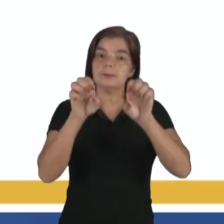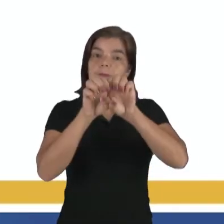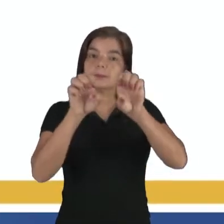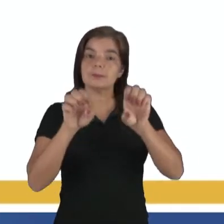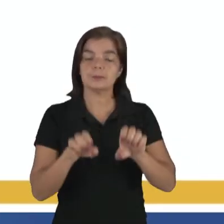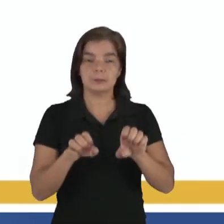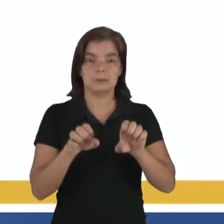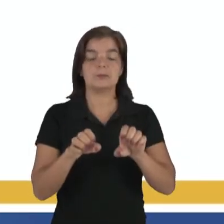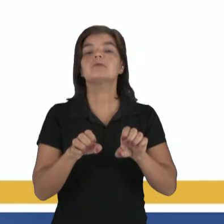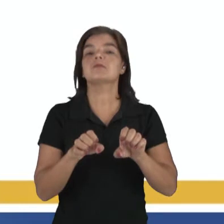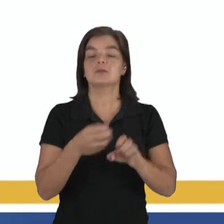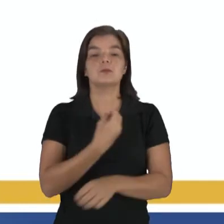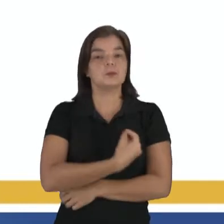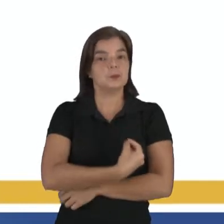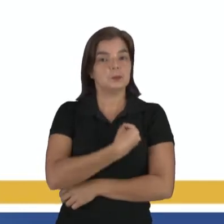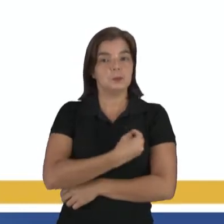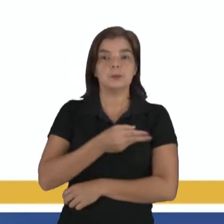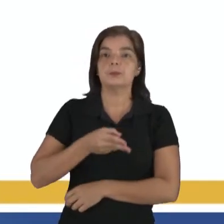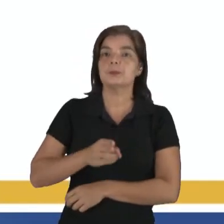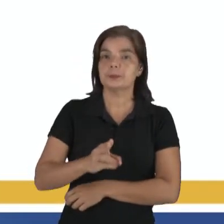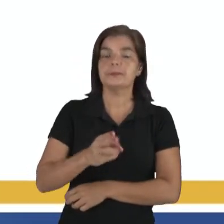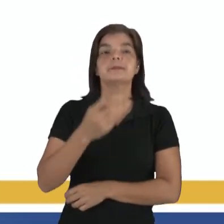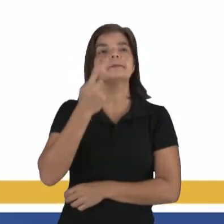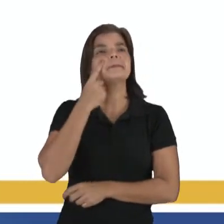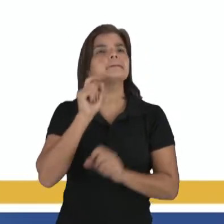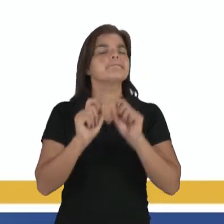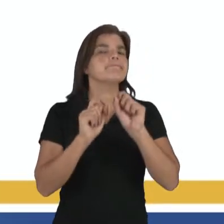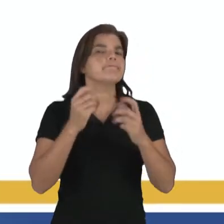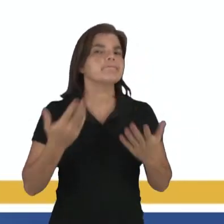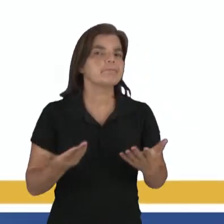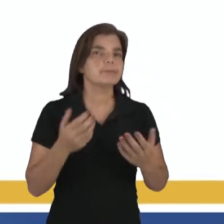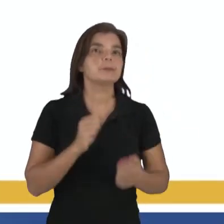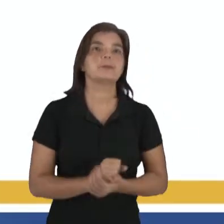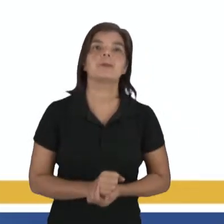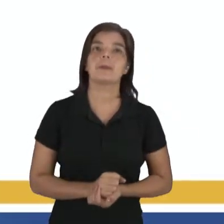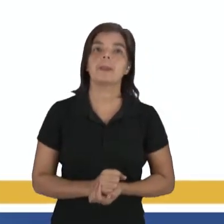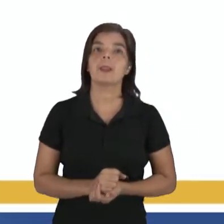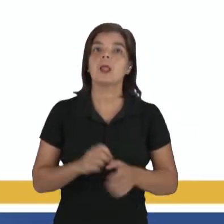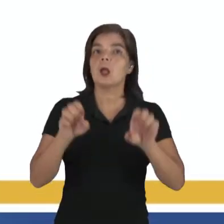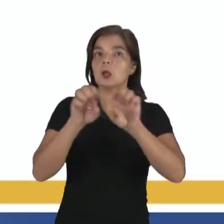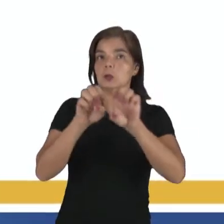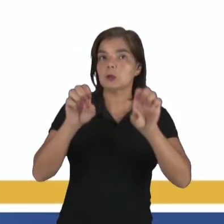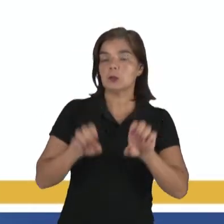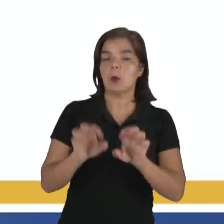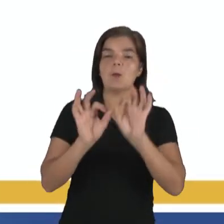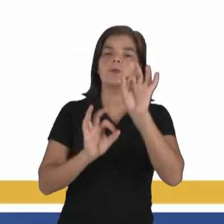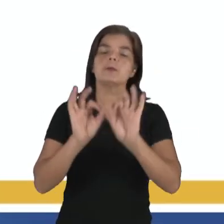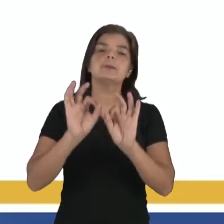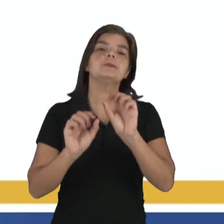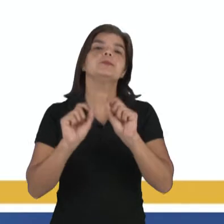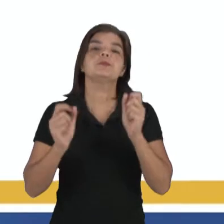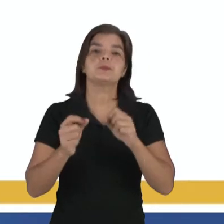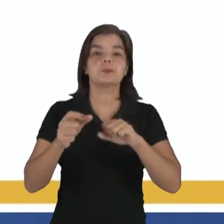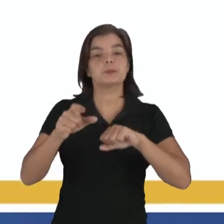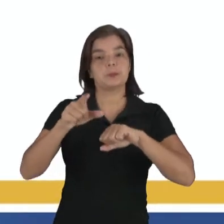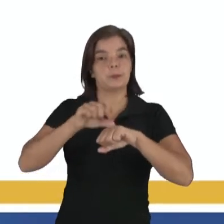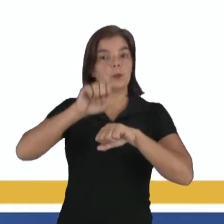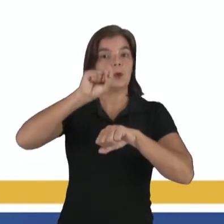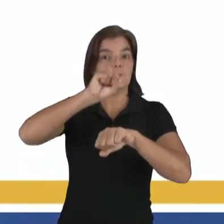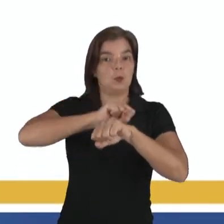a estrutura do present continuous. A estrutura do present continuous tense é formada por